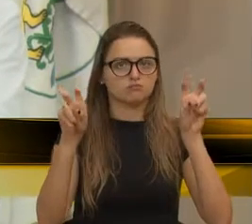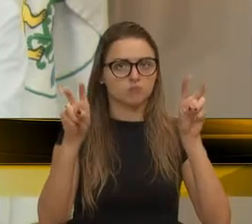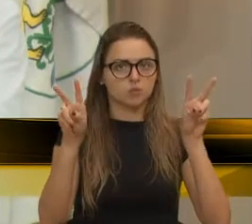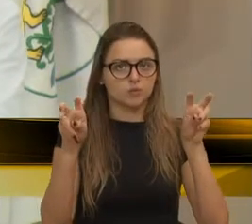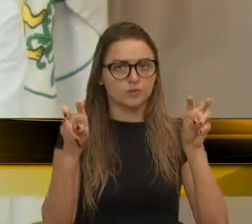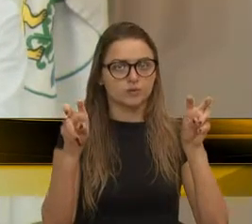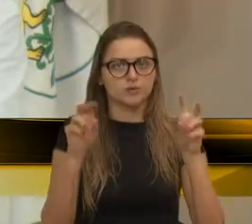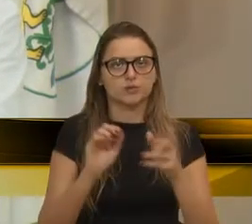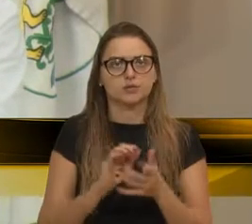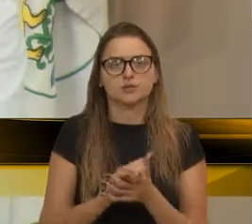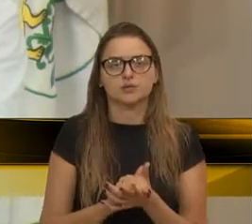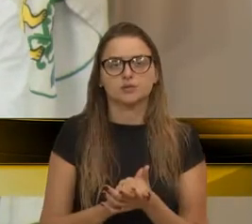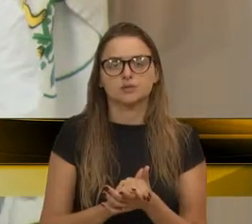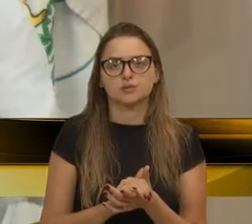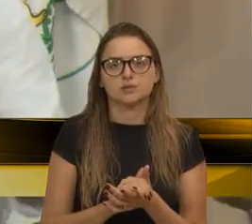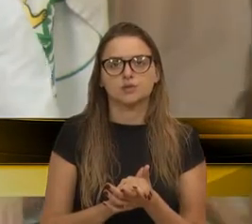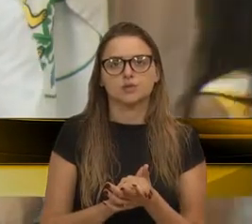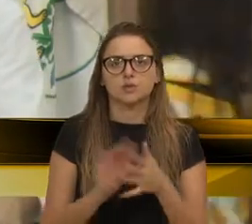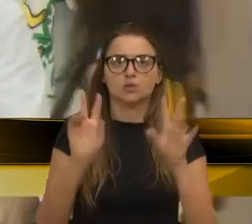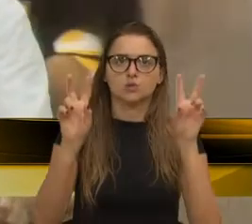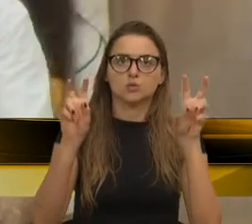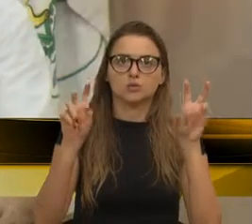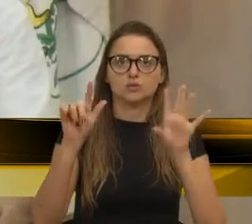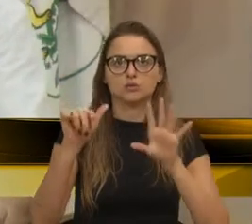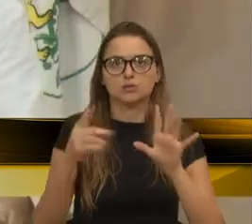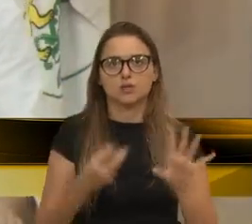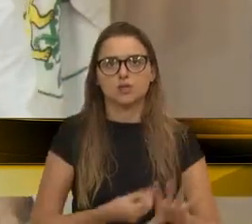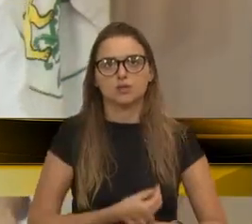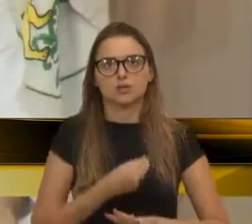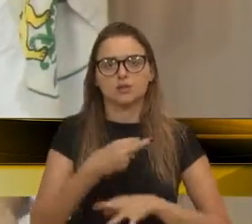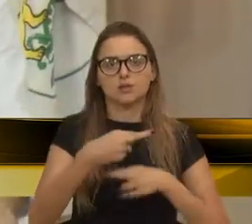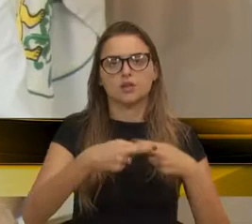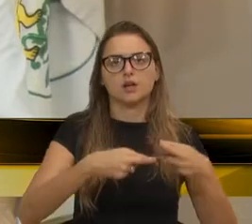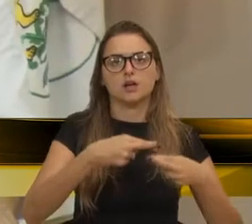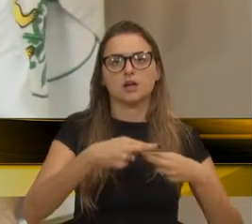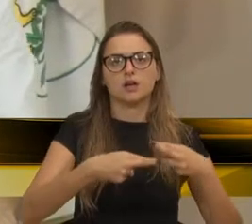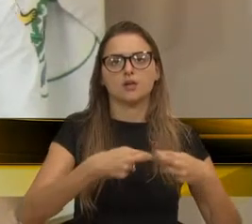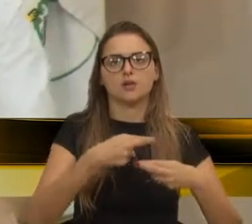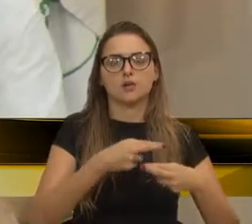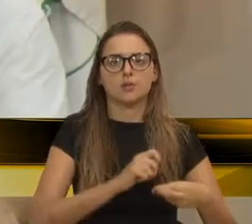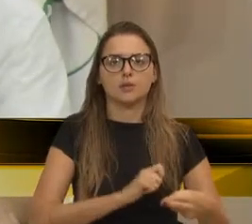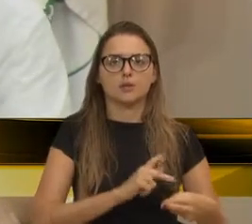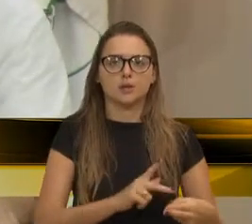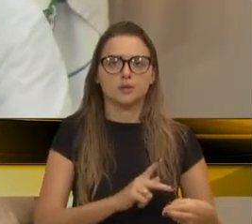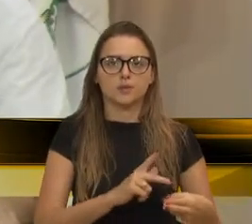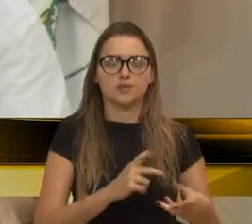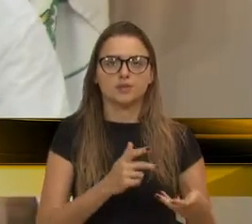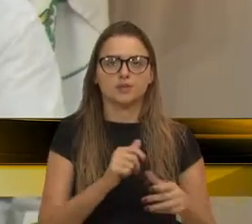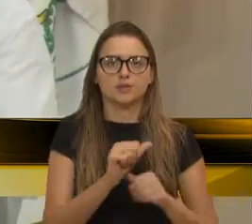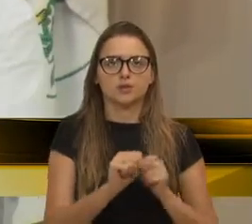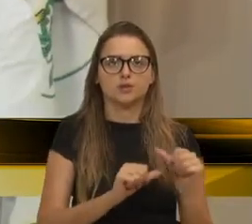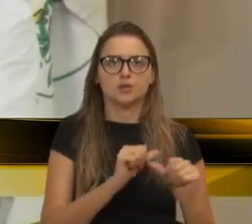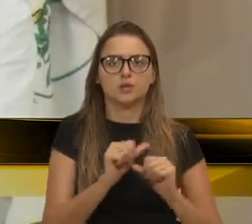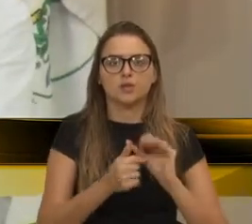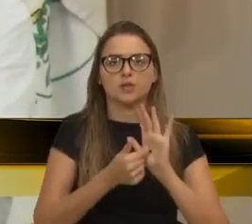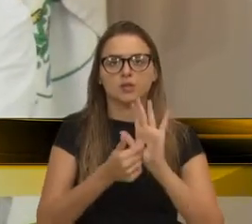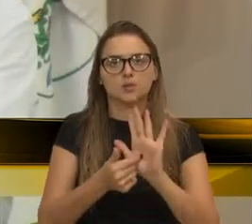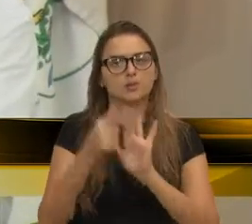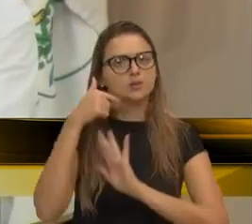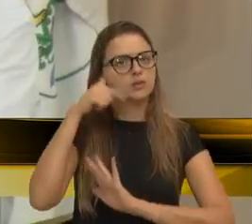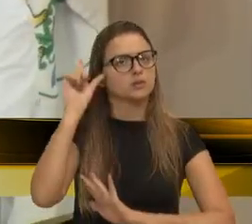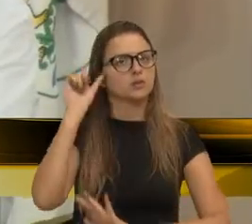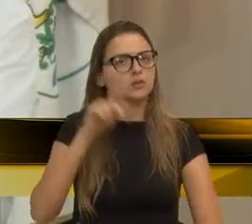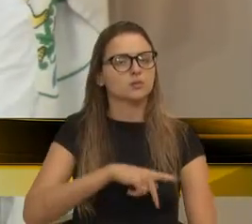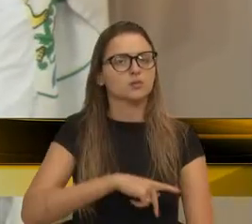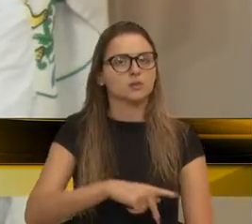atingirá e vai mexer com a vida do nosso povo, que é a reforma da Previdência apresentada ontem pelo